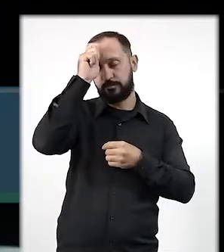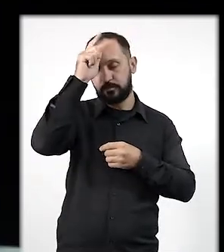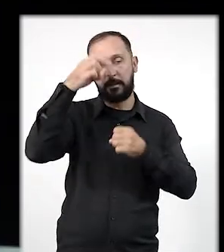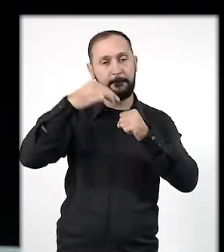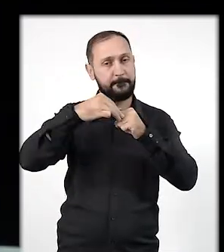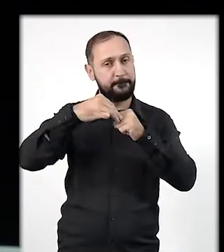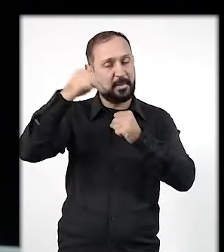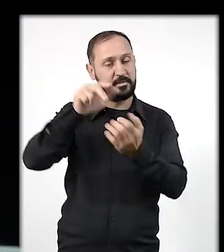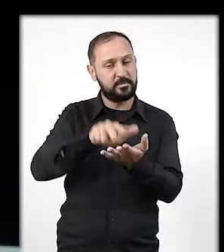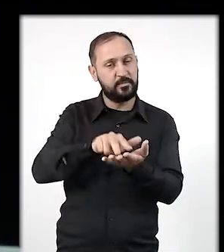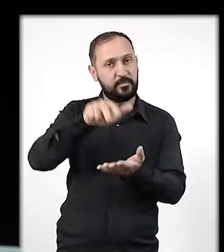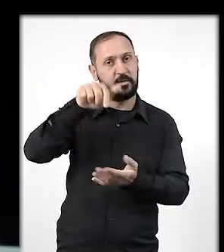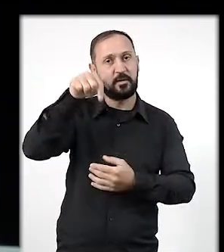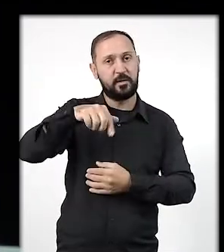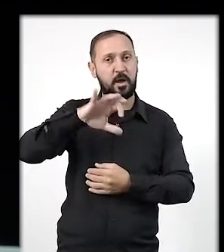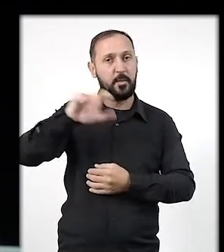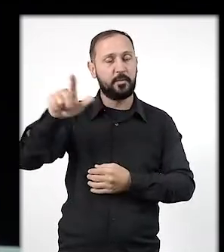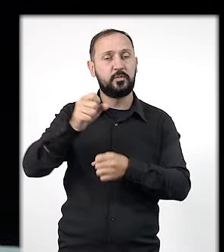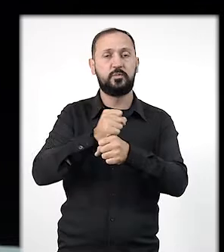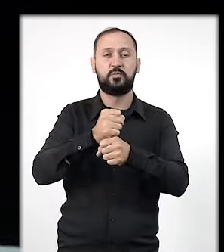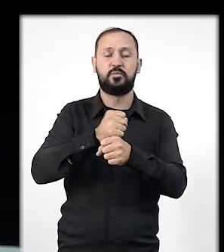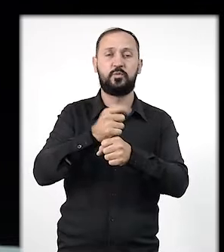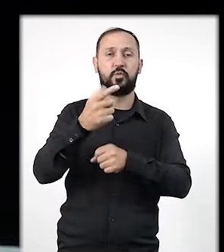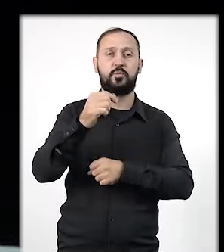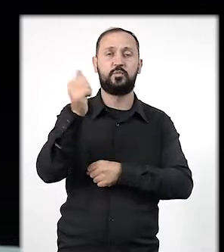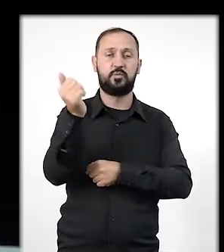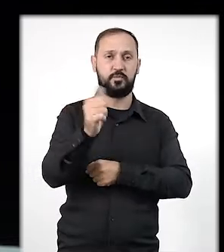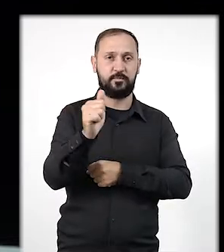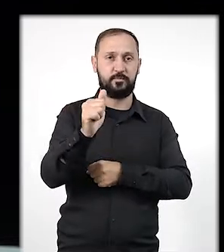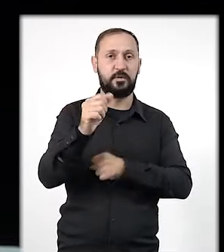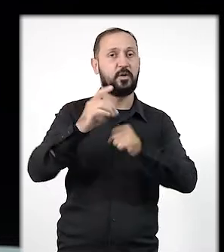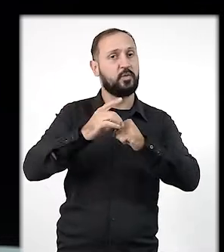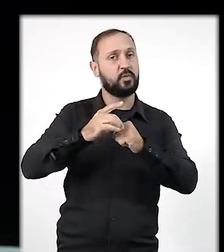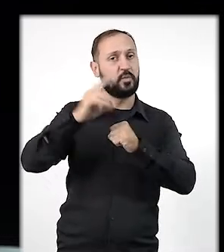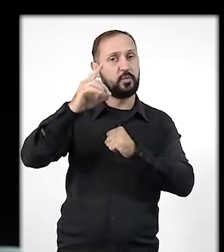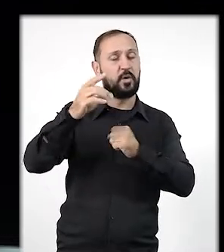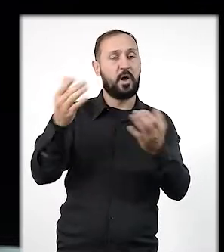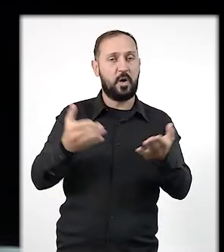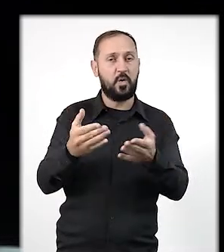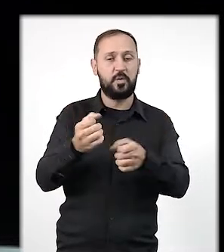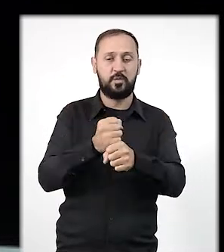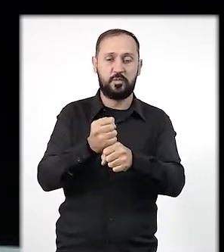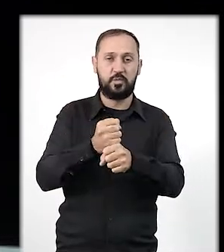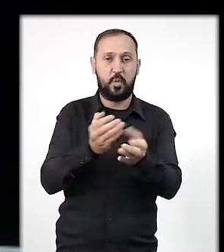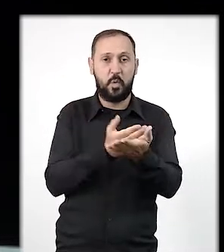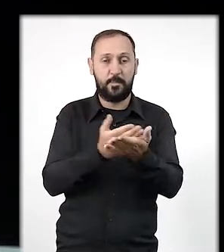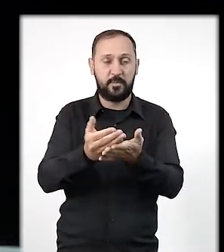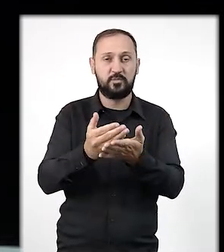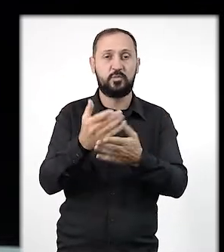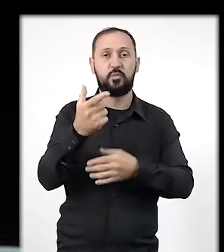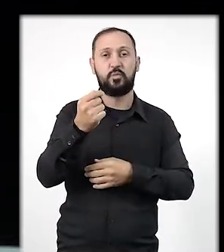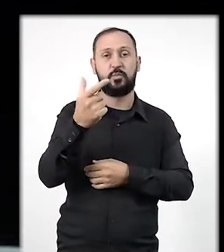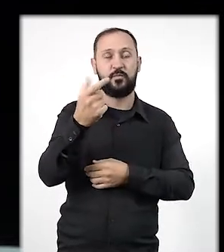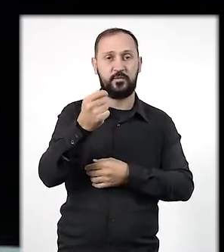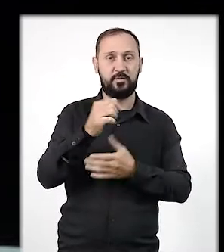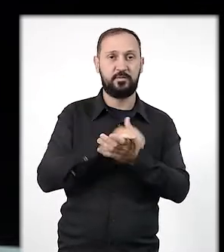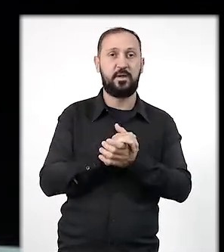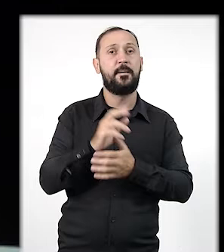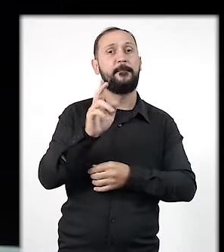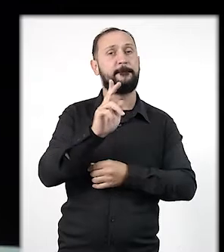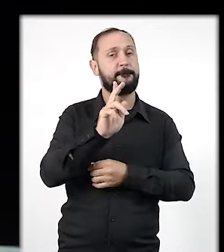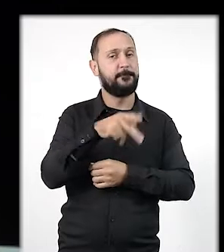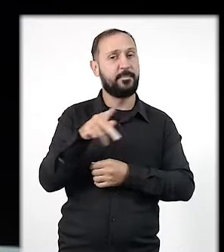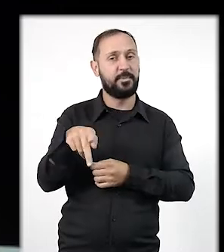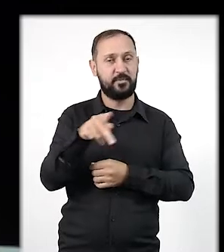Desenvolvimento Local, também pelo CDB, mas aqui em Campo Grande, em 2011. E doutor na mesma instituição, agora no começo de 2020. É